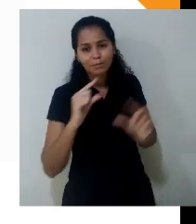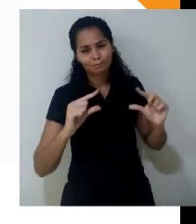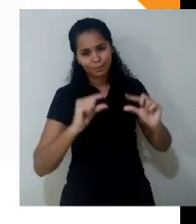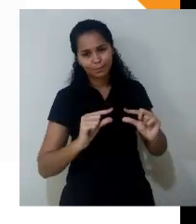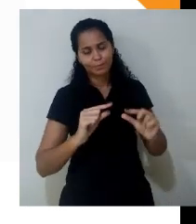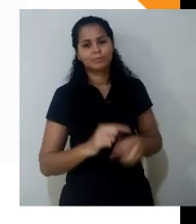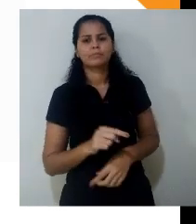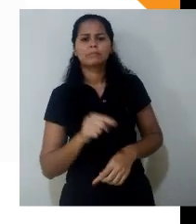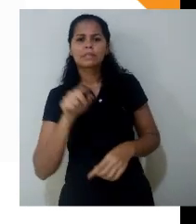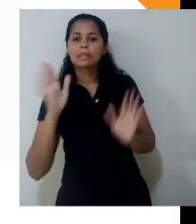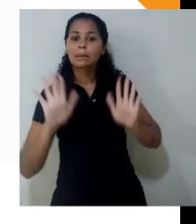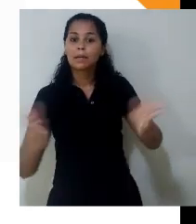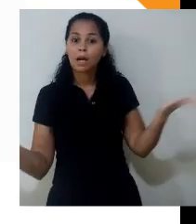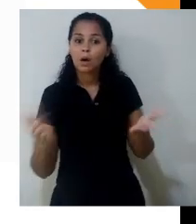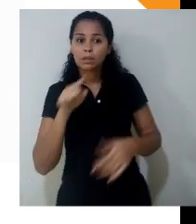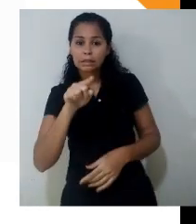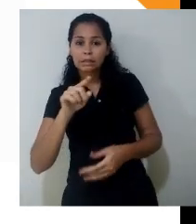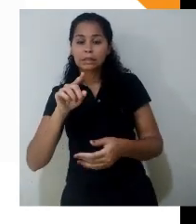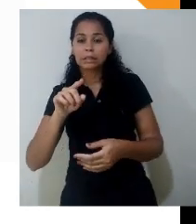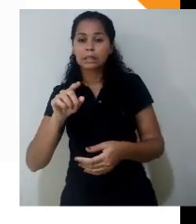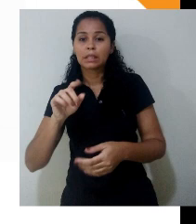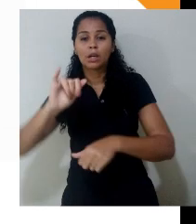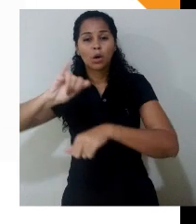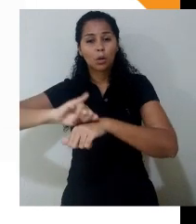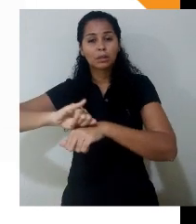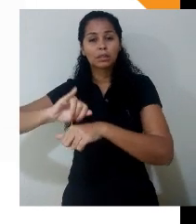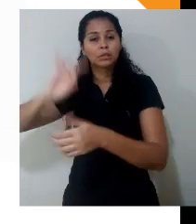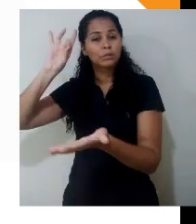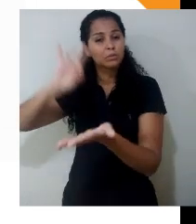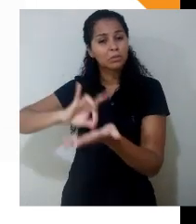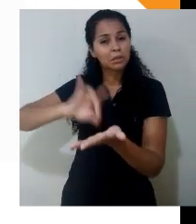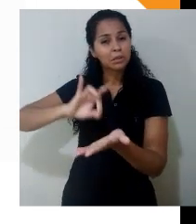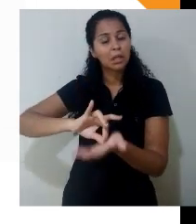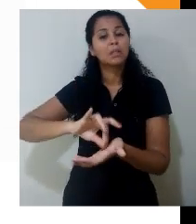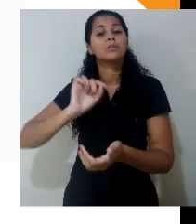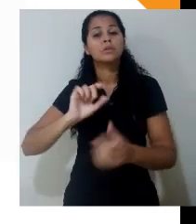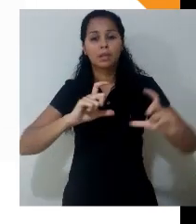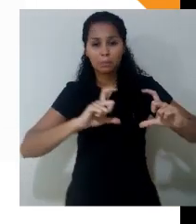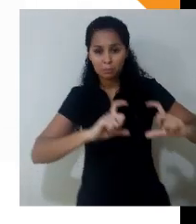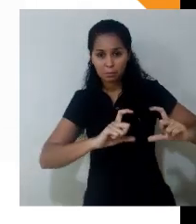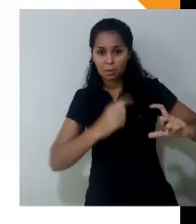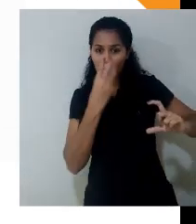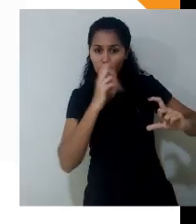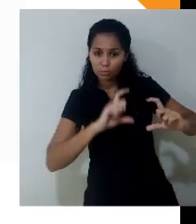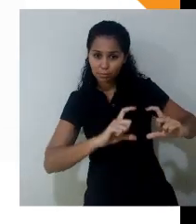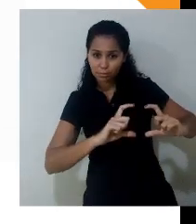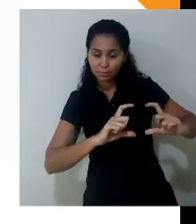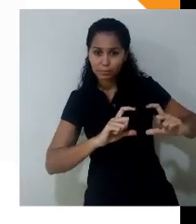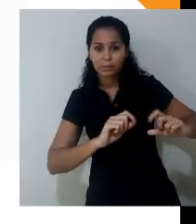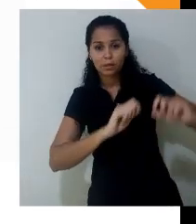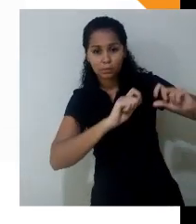Nesse caso aqui, o meu objeto real vai ser aquela fotinha ali, da esquerda, a menor delas. E a